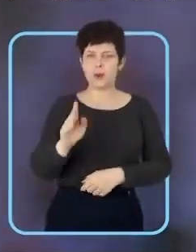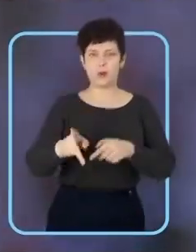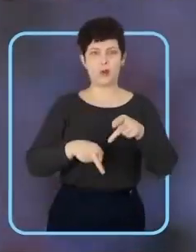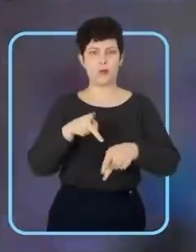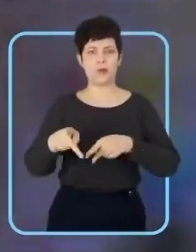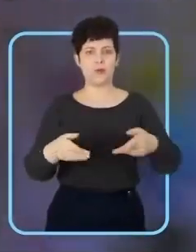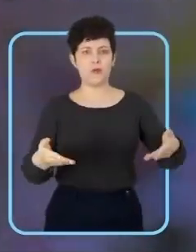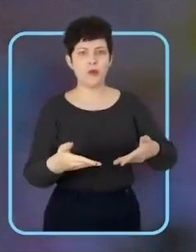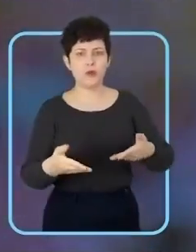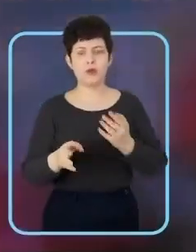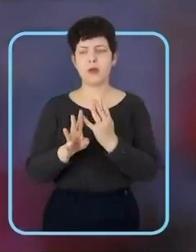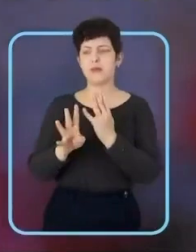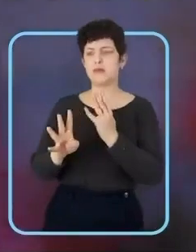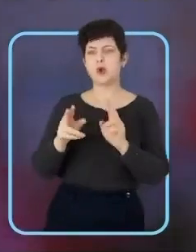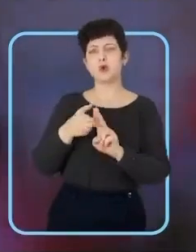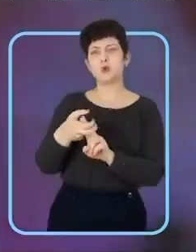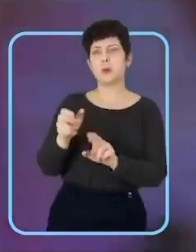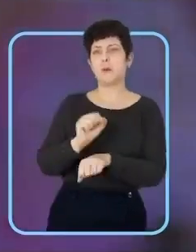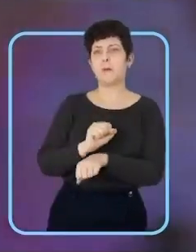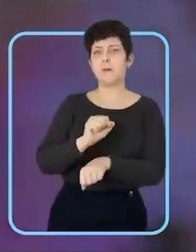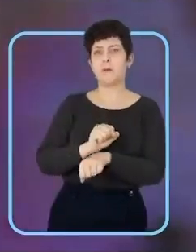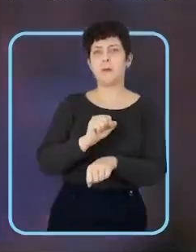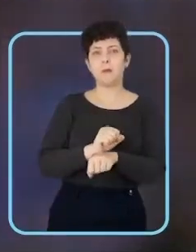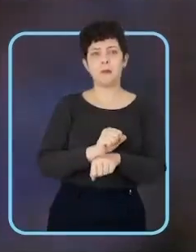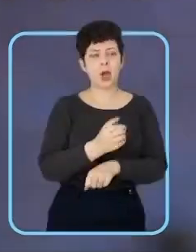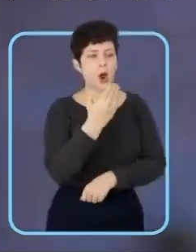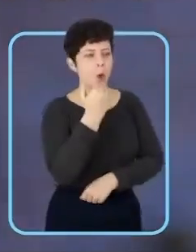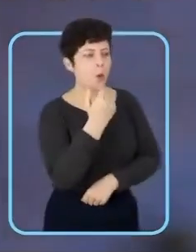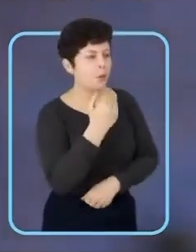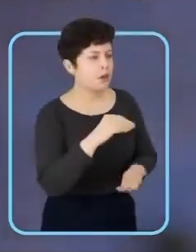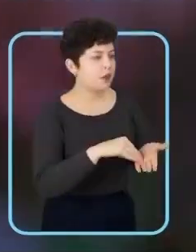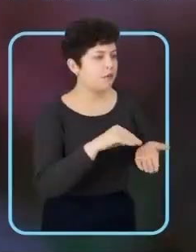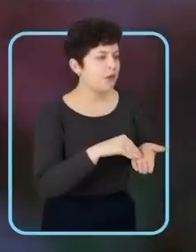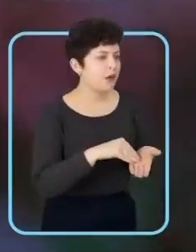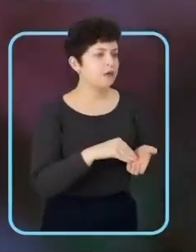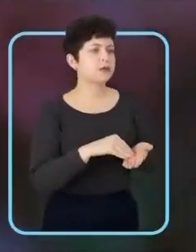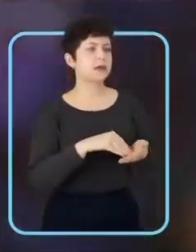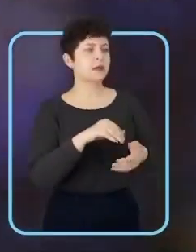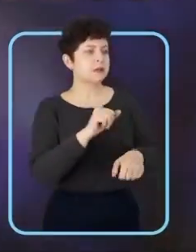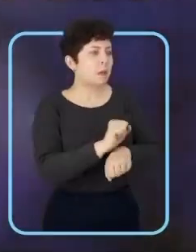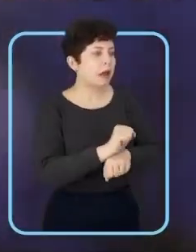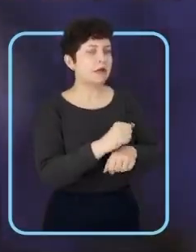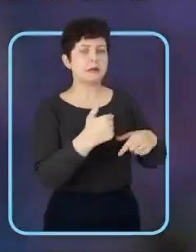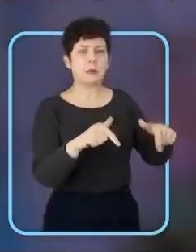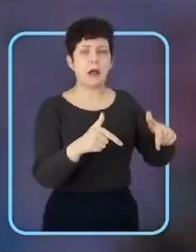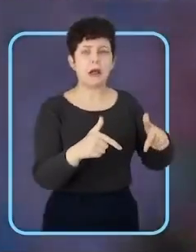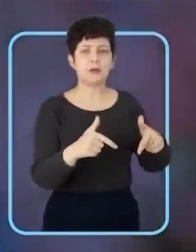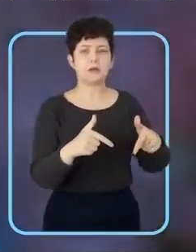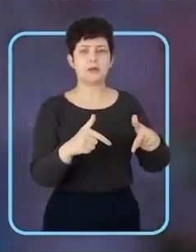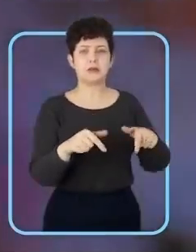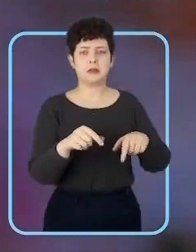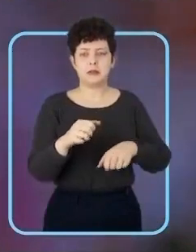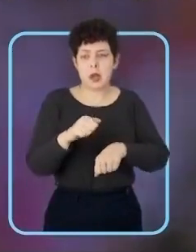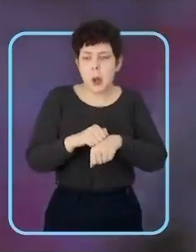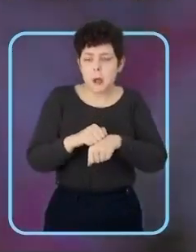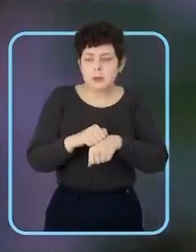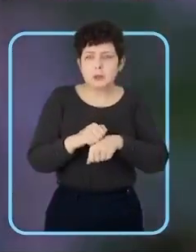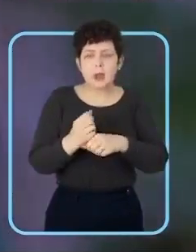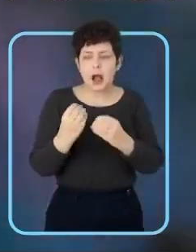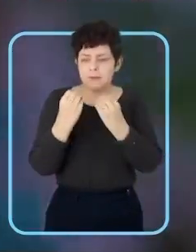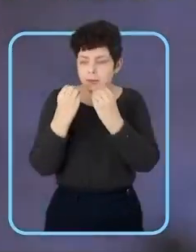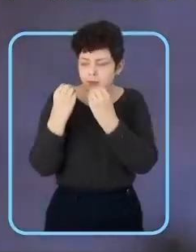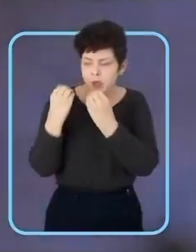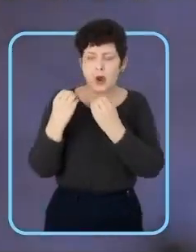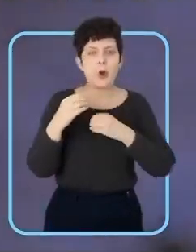dor dos brasileiros que hoje estão na fila do SUS, na fila da comida, na fila do emprego, na fila do